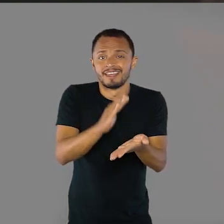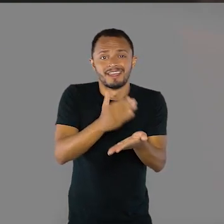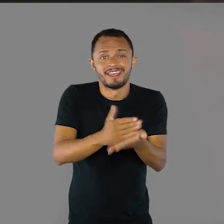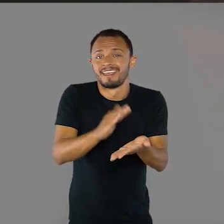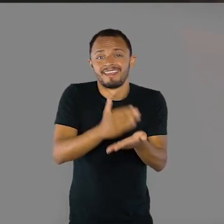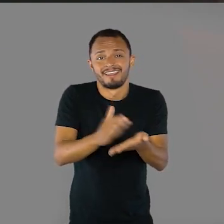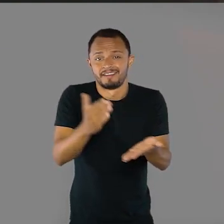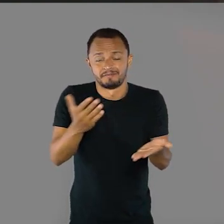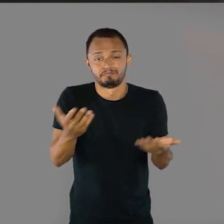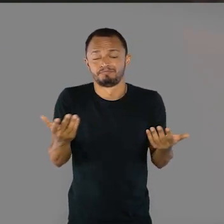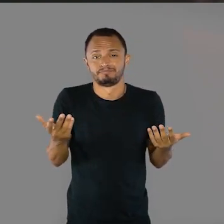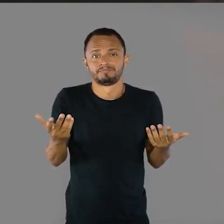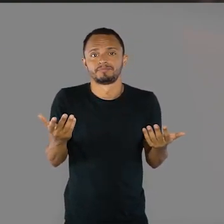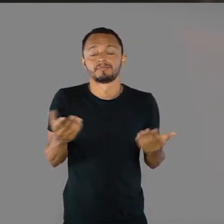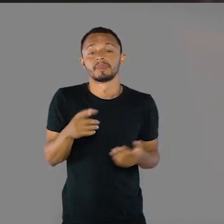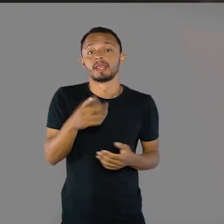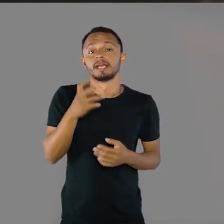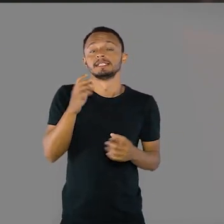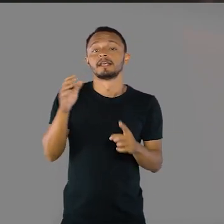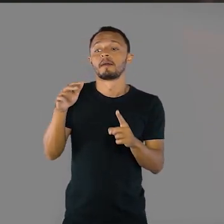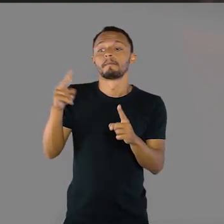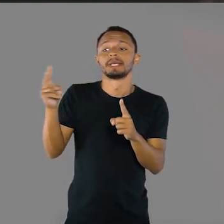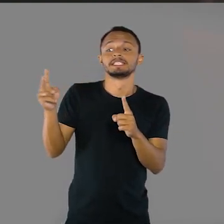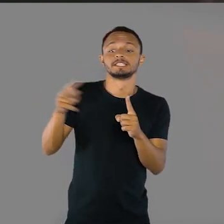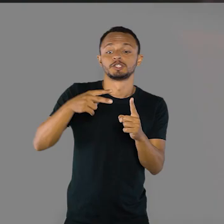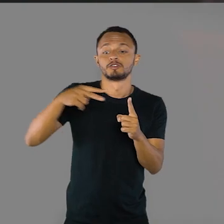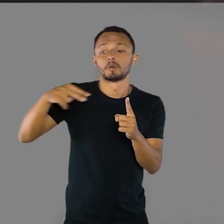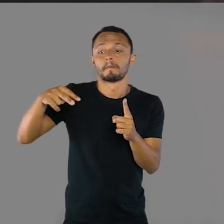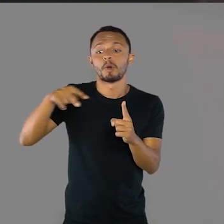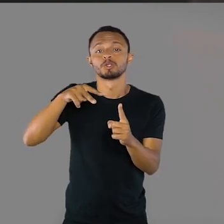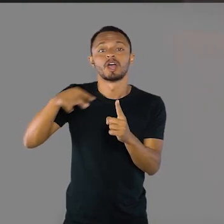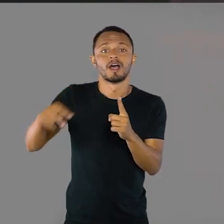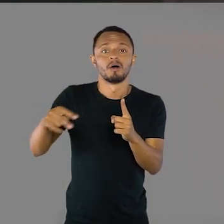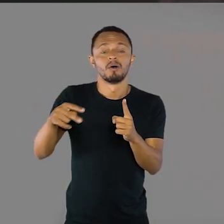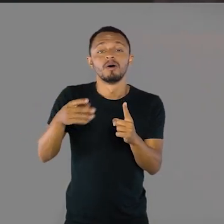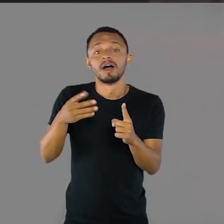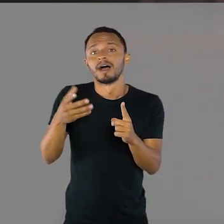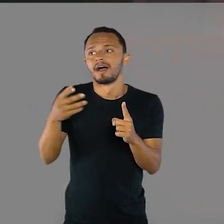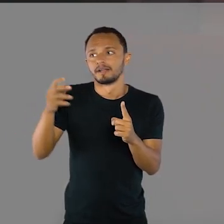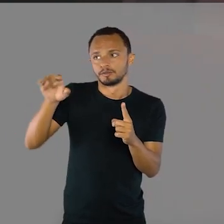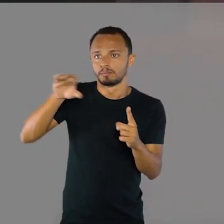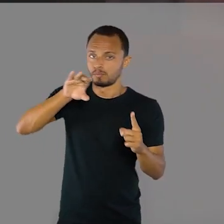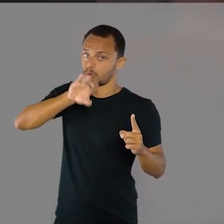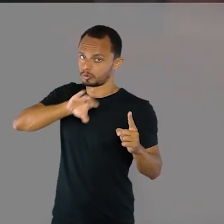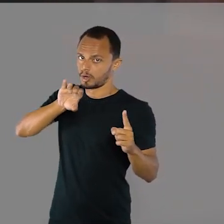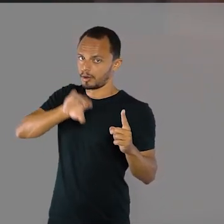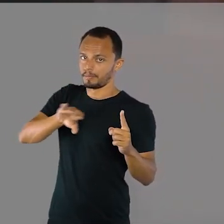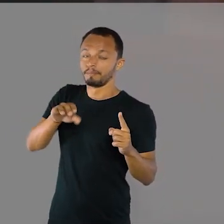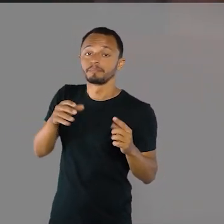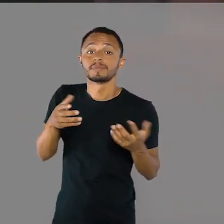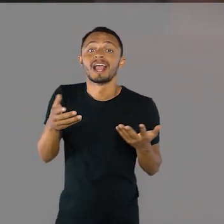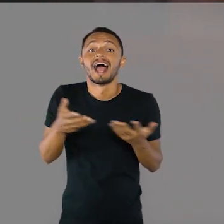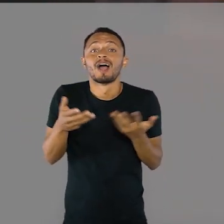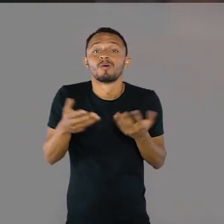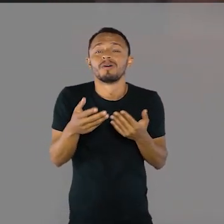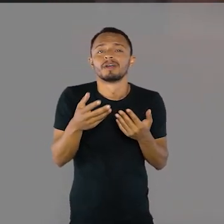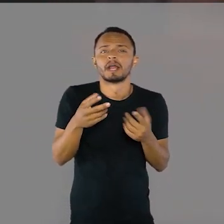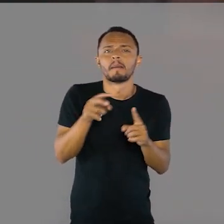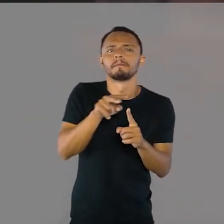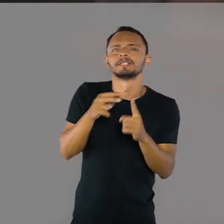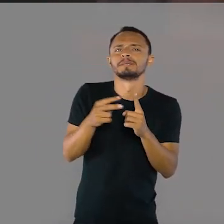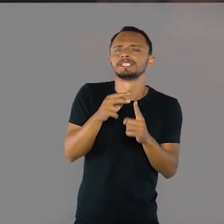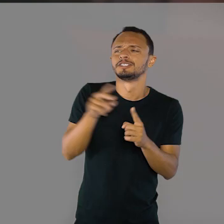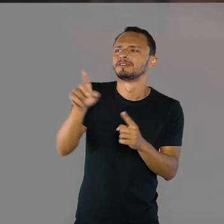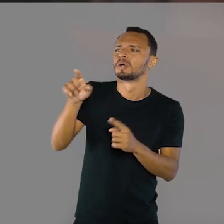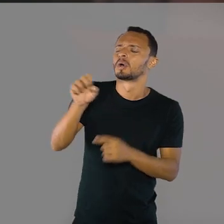A gente falou da perspectiva de Portugal. Queria que vocês falassem um pouco da perspectiva do Brasil agora, dessa vinda desse coração. O